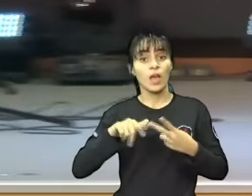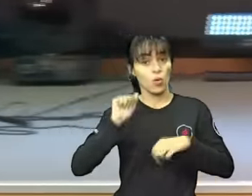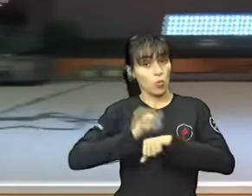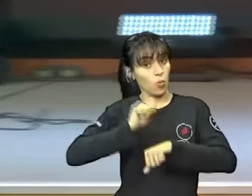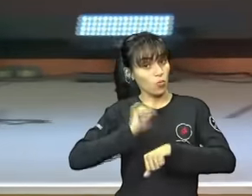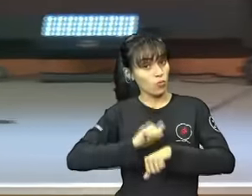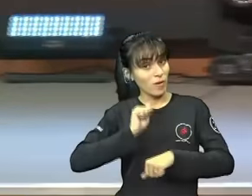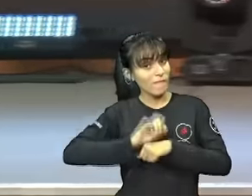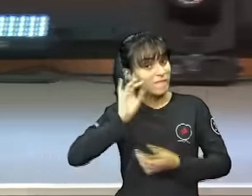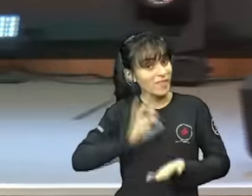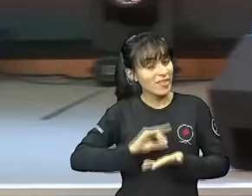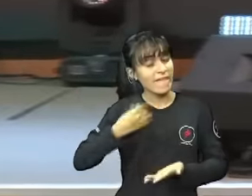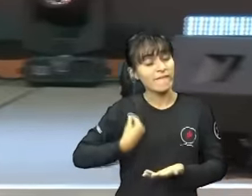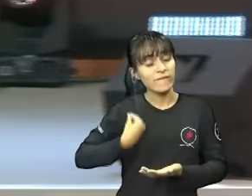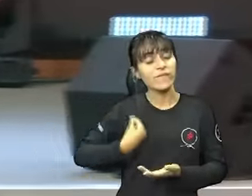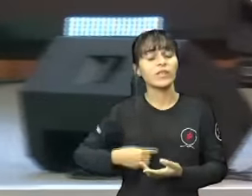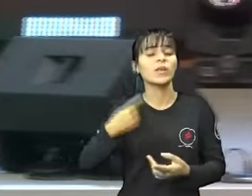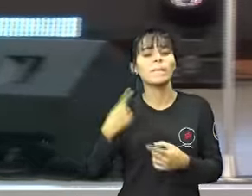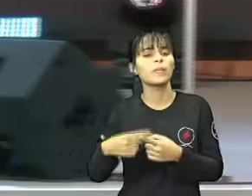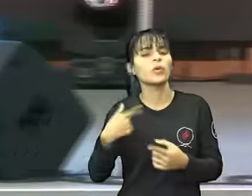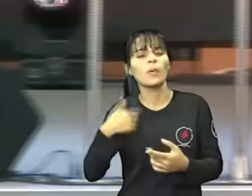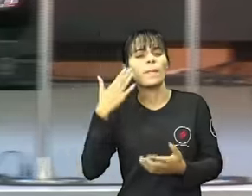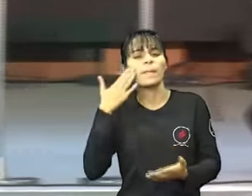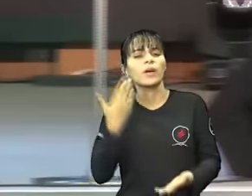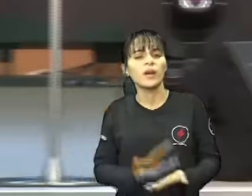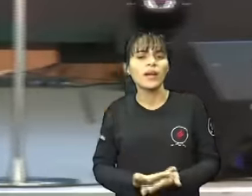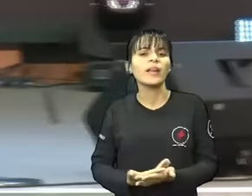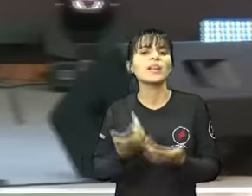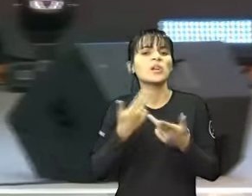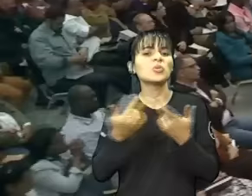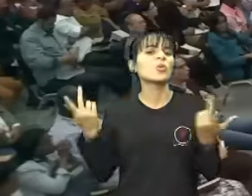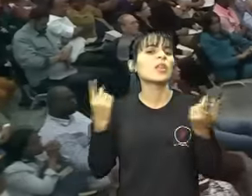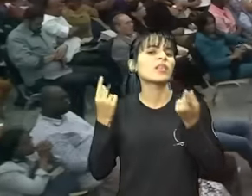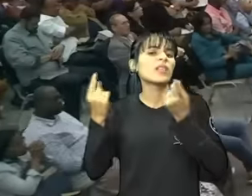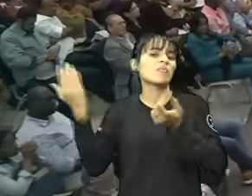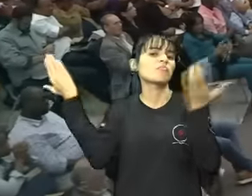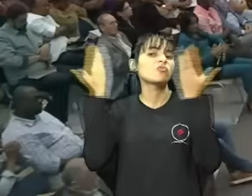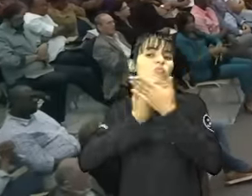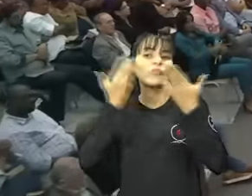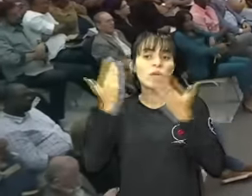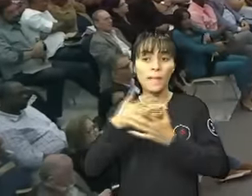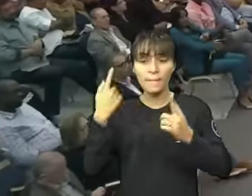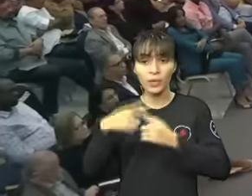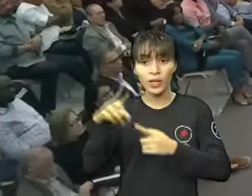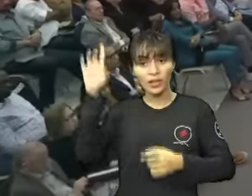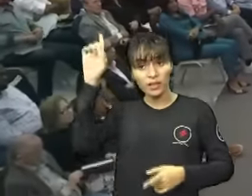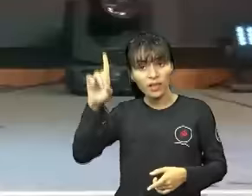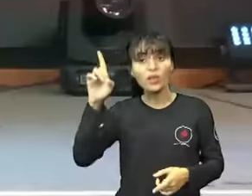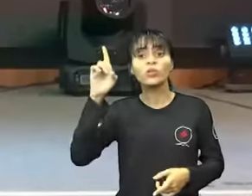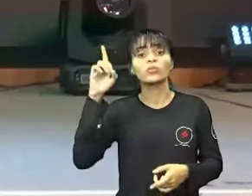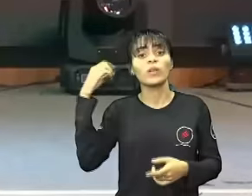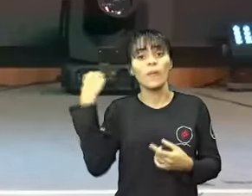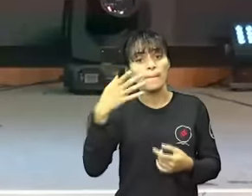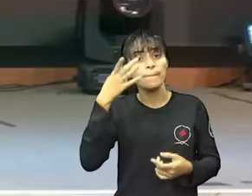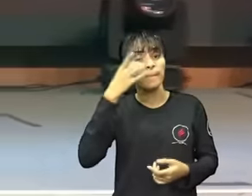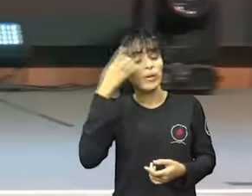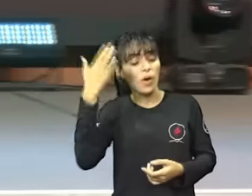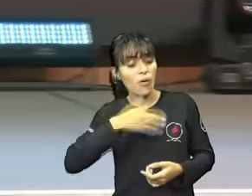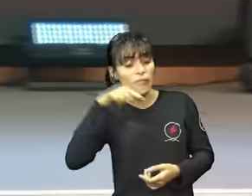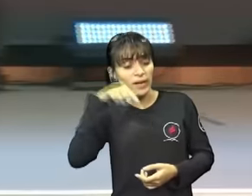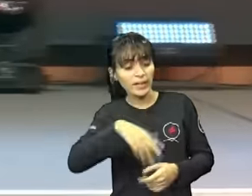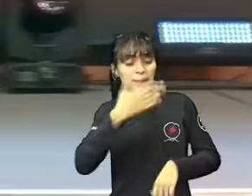concreta do real da vida porque eu posso crer nas coisas eternas que não vejo que ele deixou aqui na terra coisas